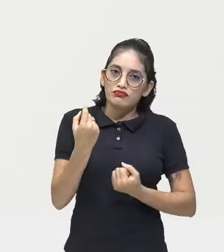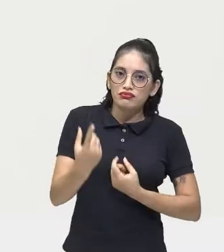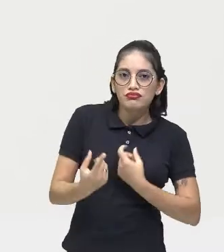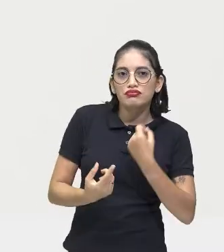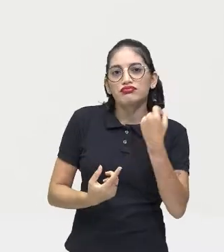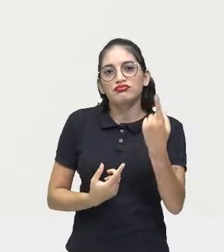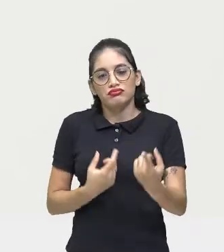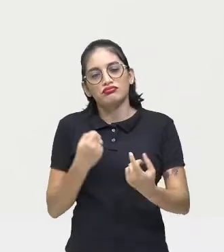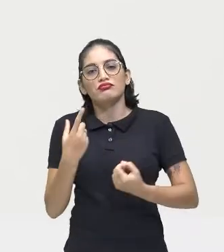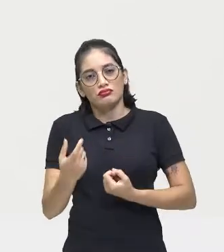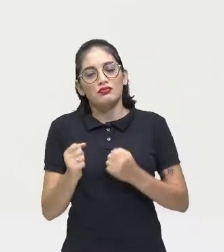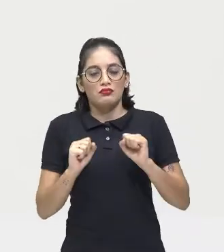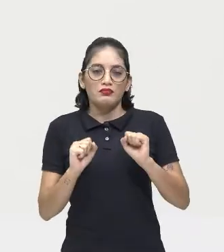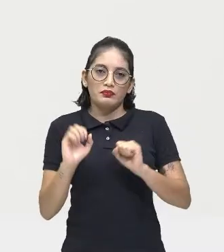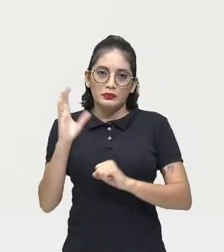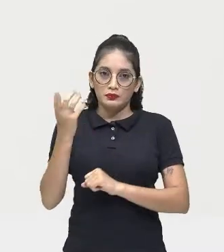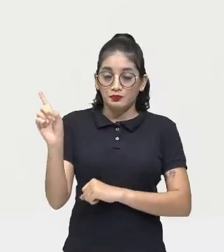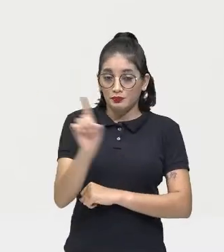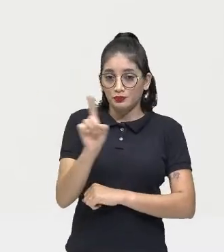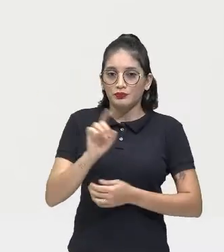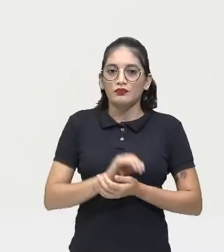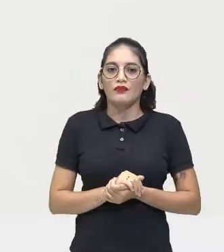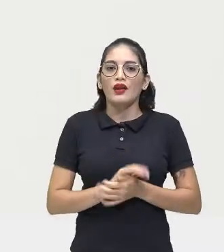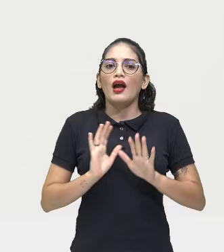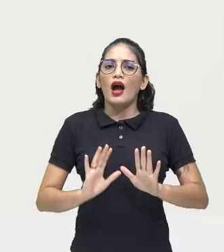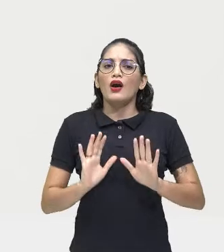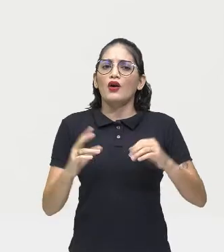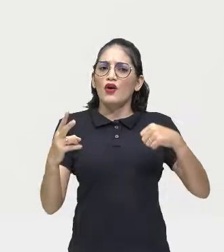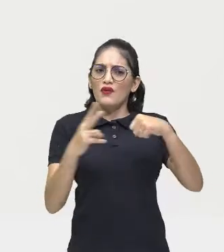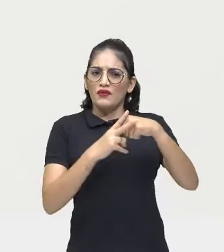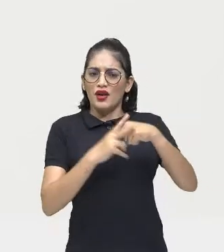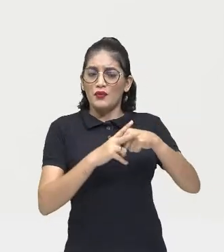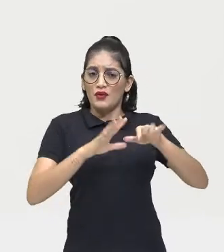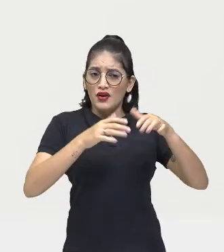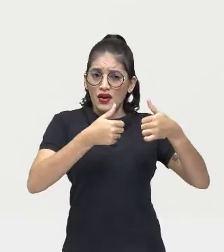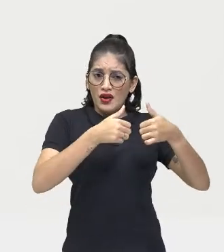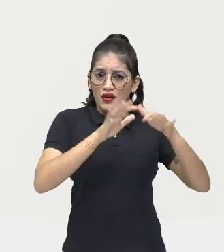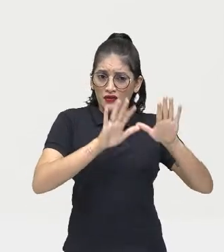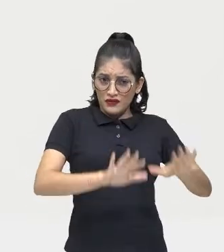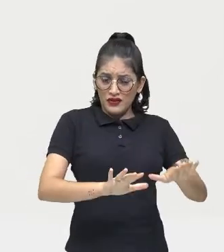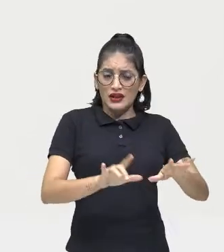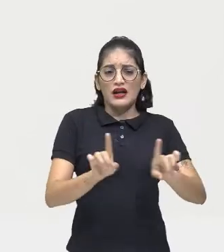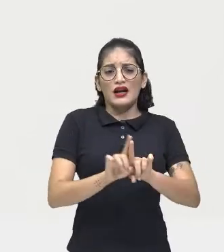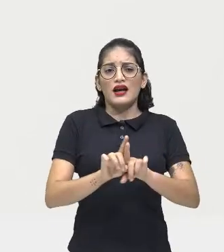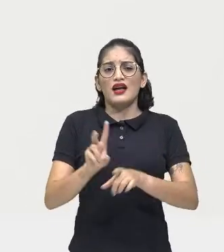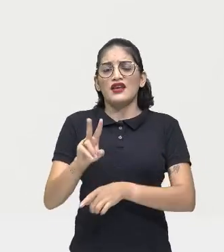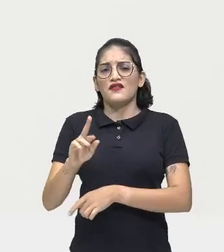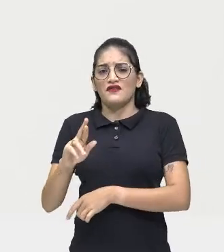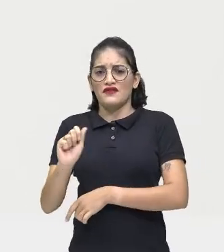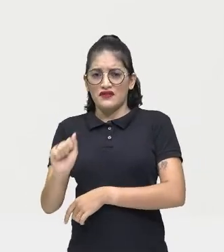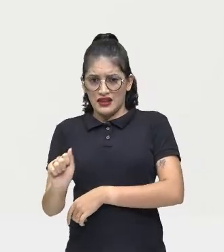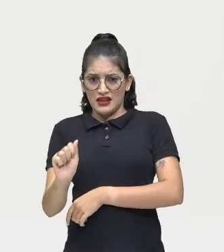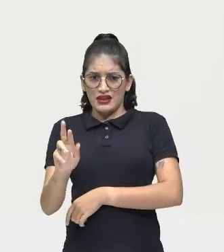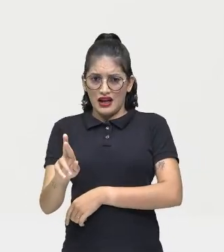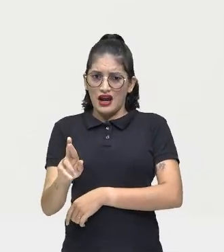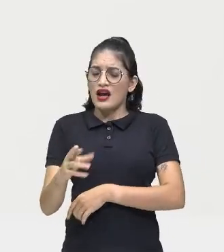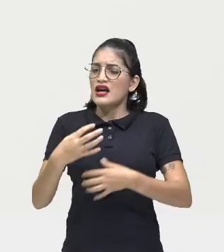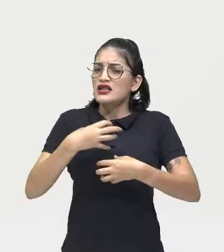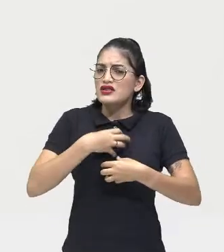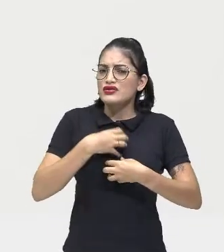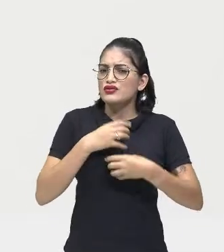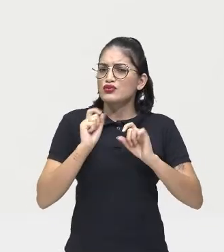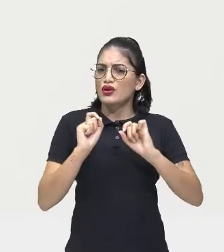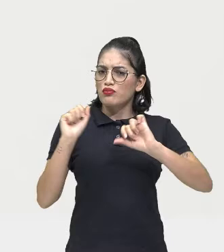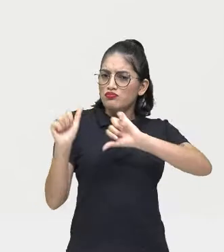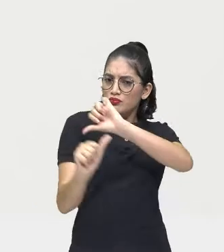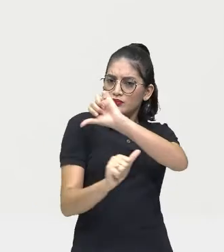uma certa frequência. Já o verbo ficar, virar, ele vai trazer para a gente uma relação de sentido que vai expressar para a gente uma